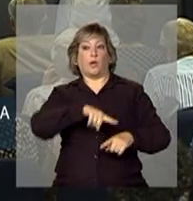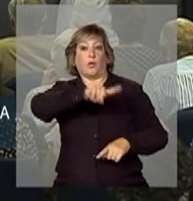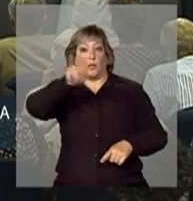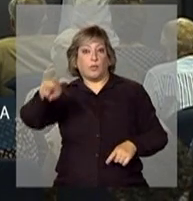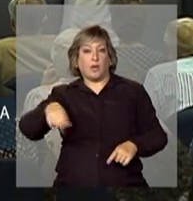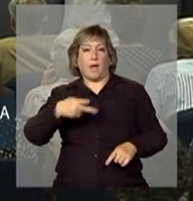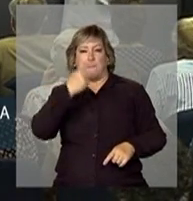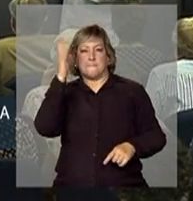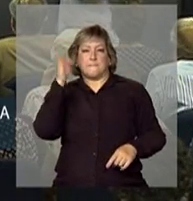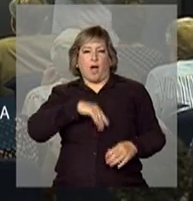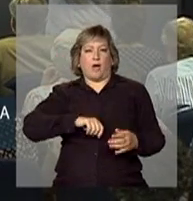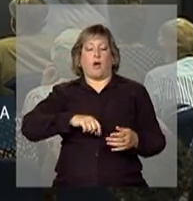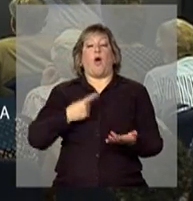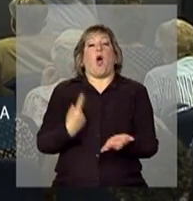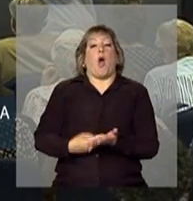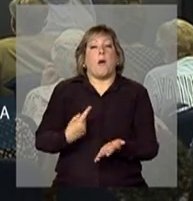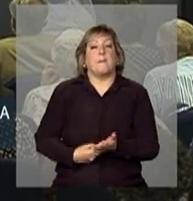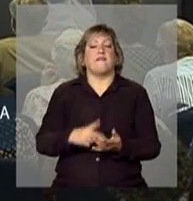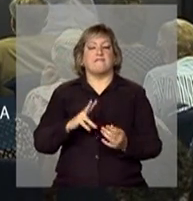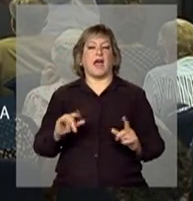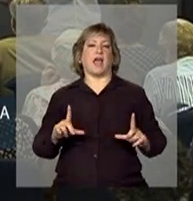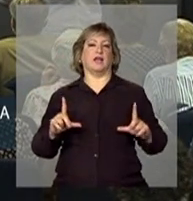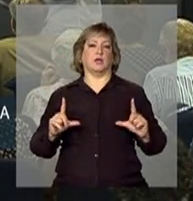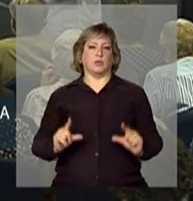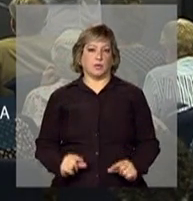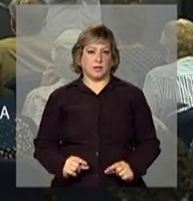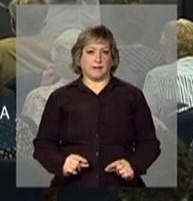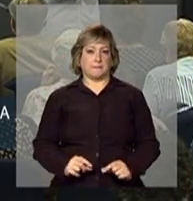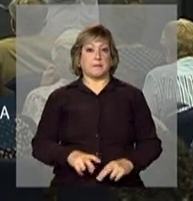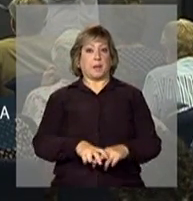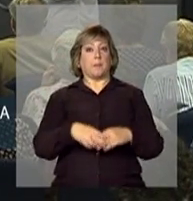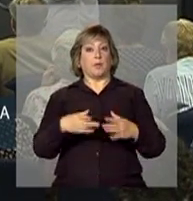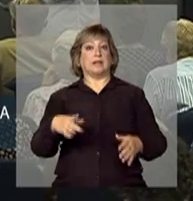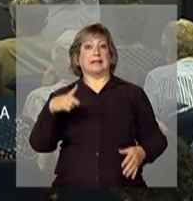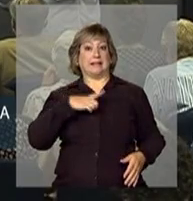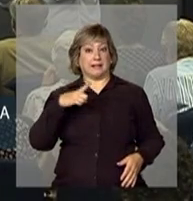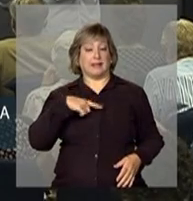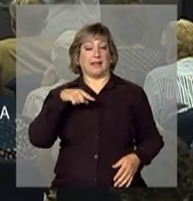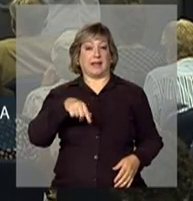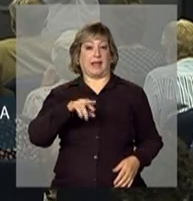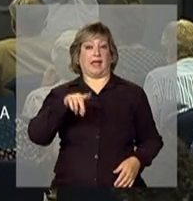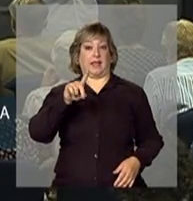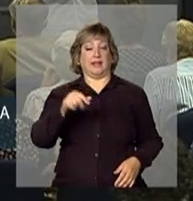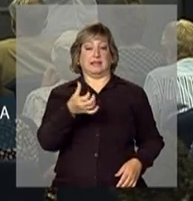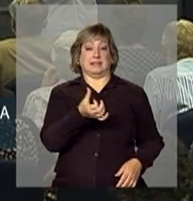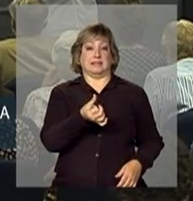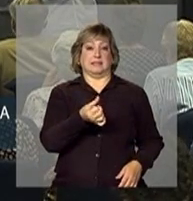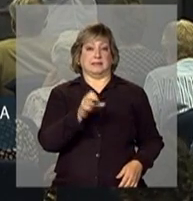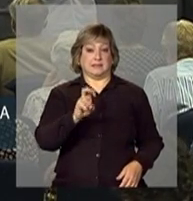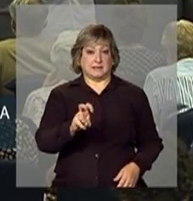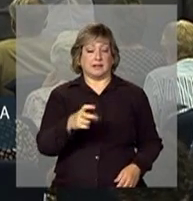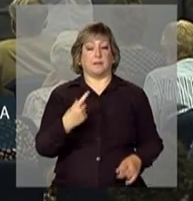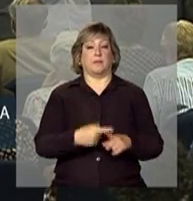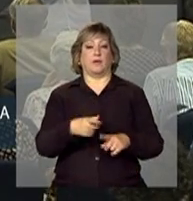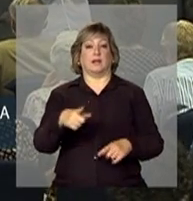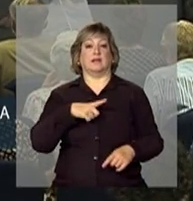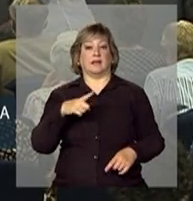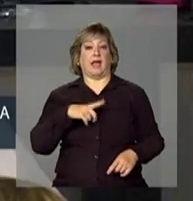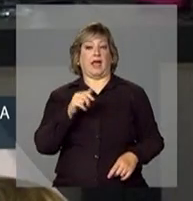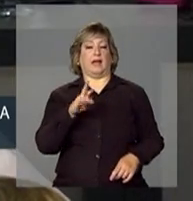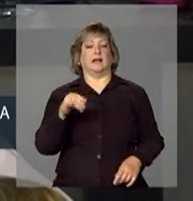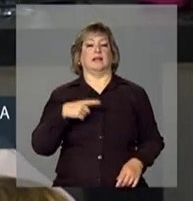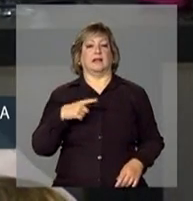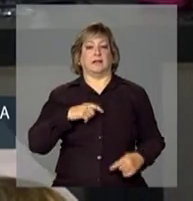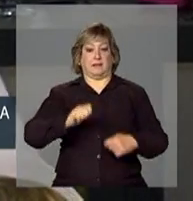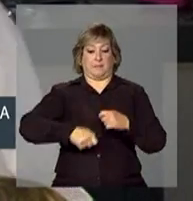vão diminuir, né? E é por isso que tem essa queda em 65. Ele garante a impunidade,